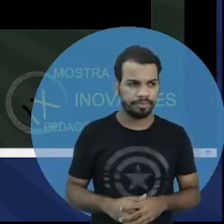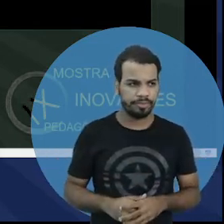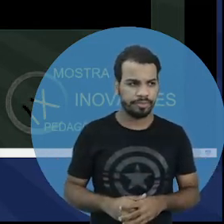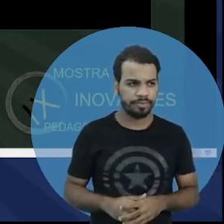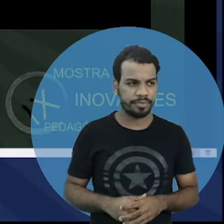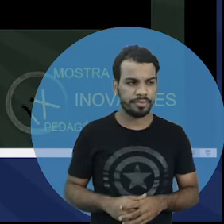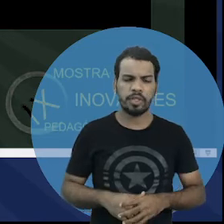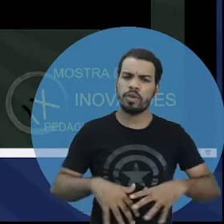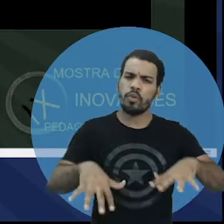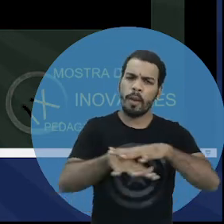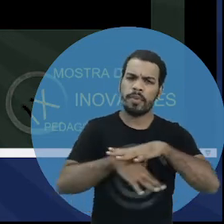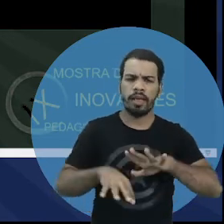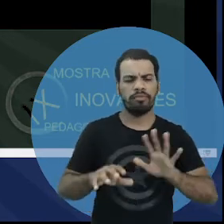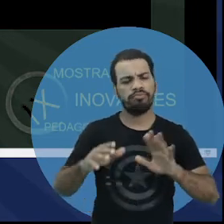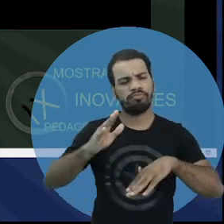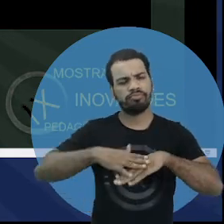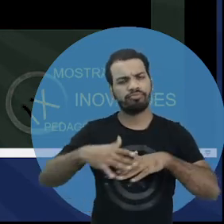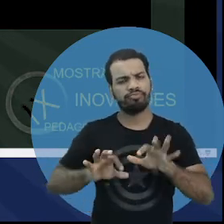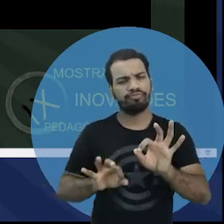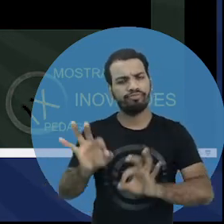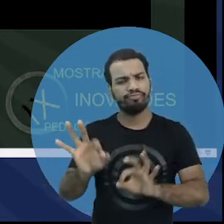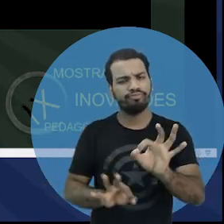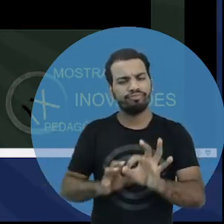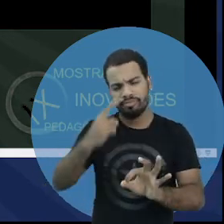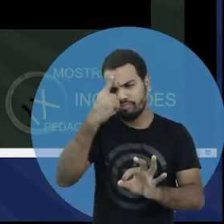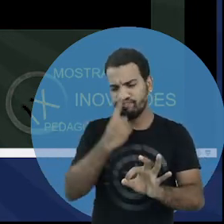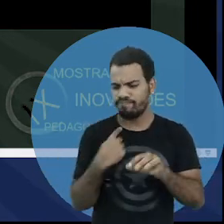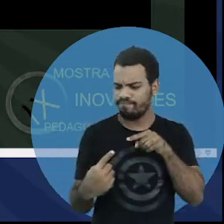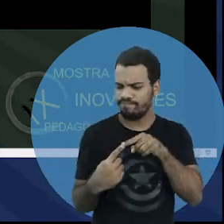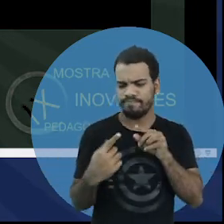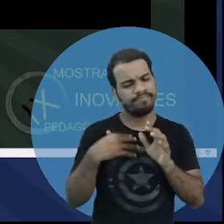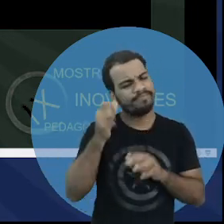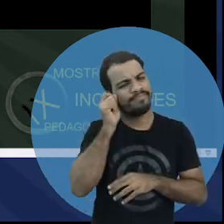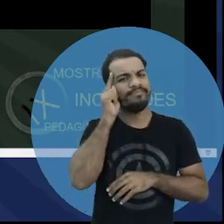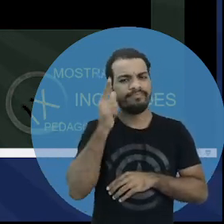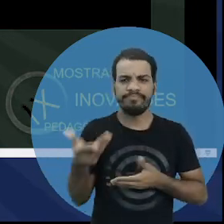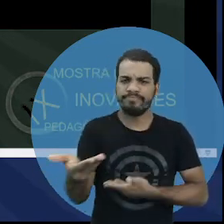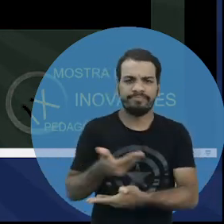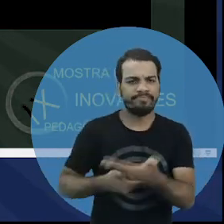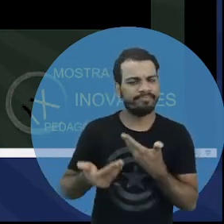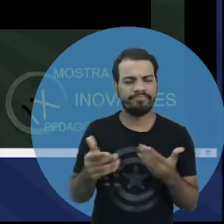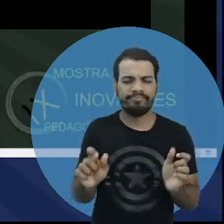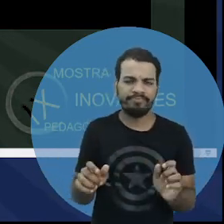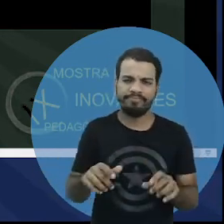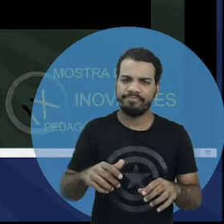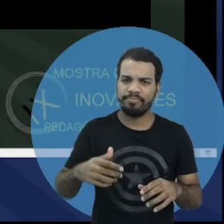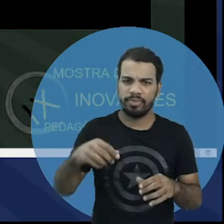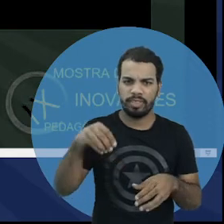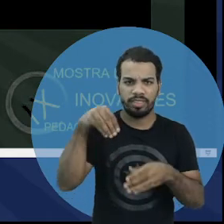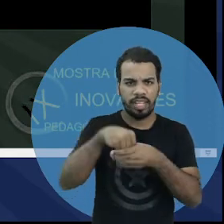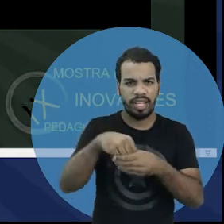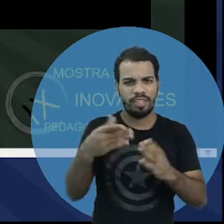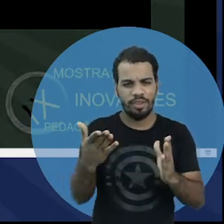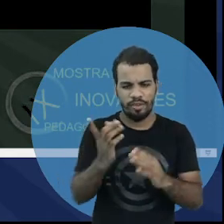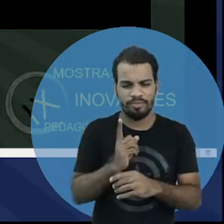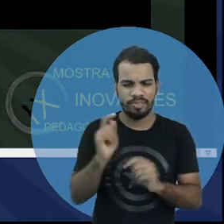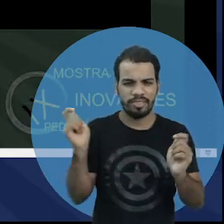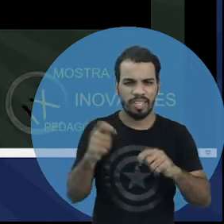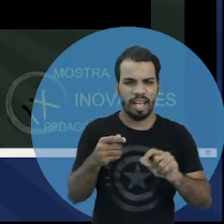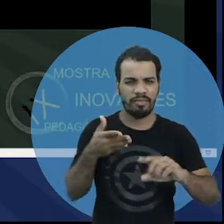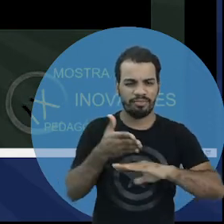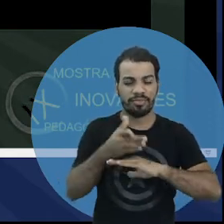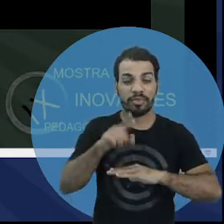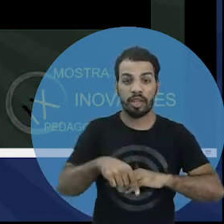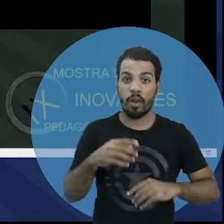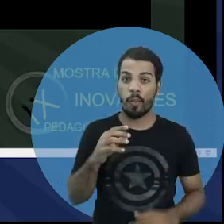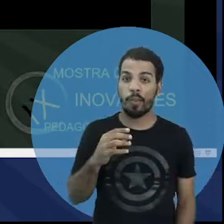ambiente é totalmente personalizado e customizável. E você pode criar diversas interações dentro dessa plataforma que a gente vai ver. E